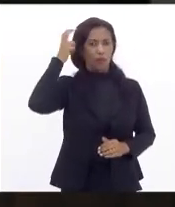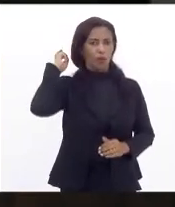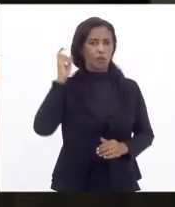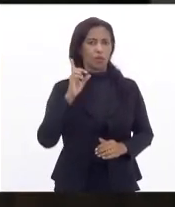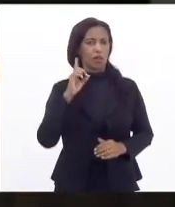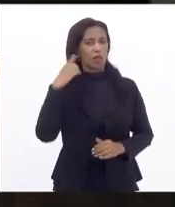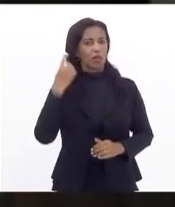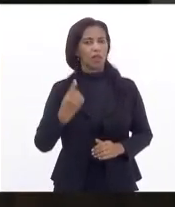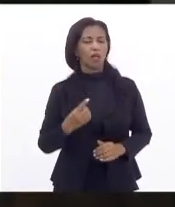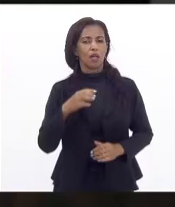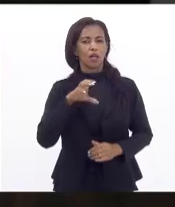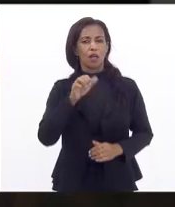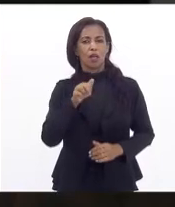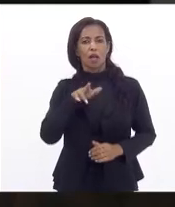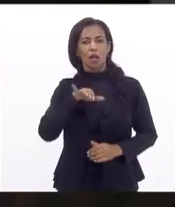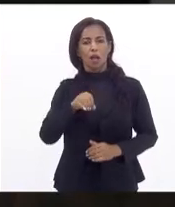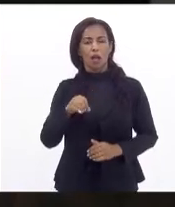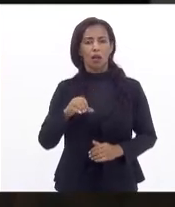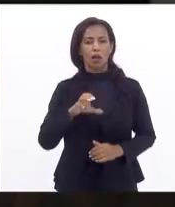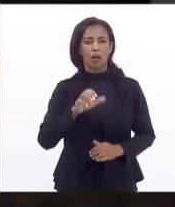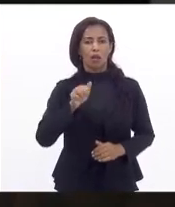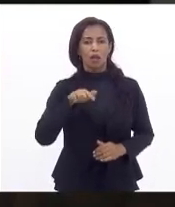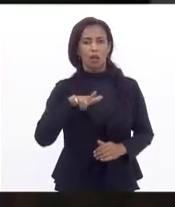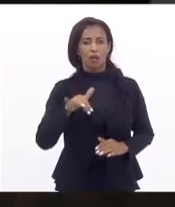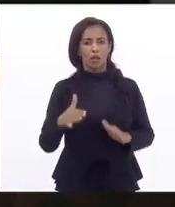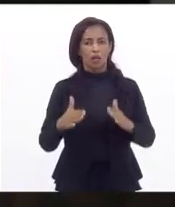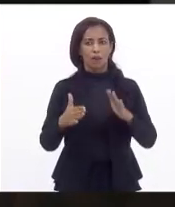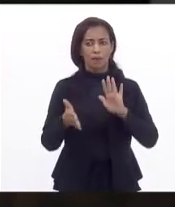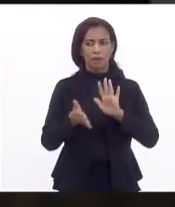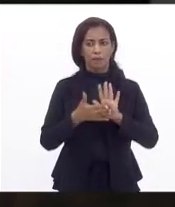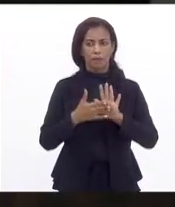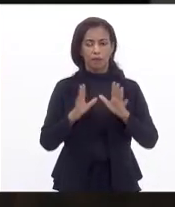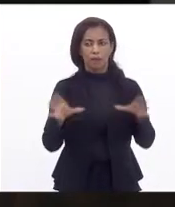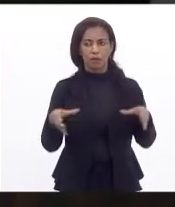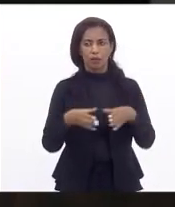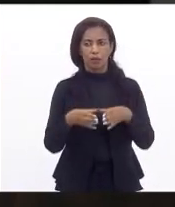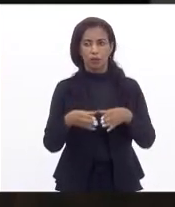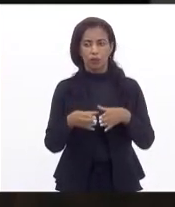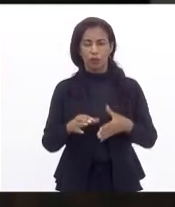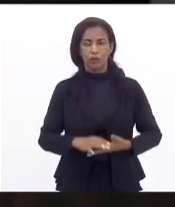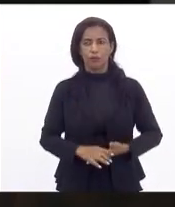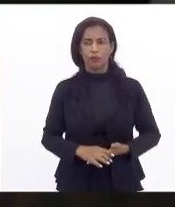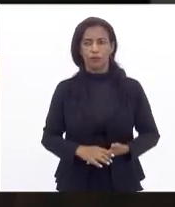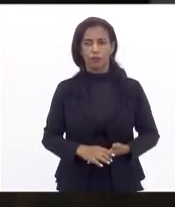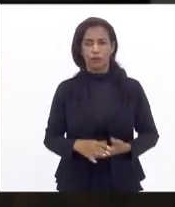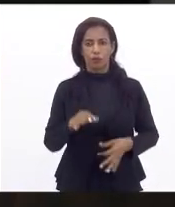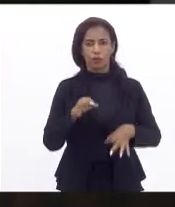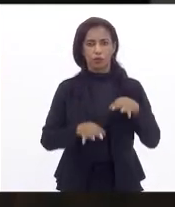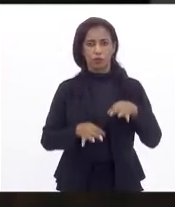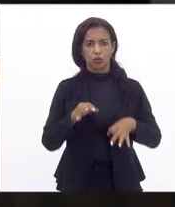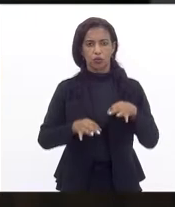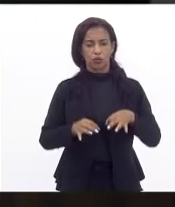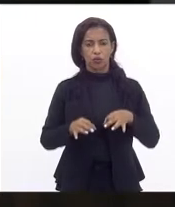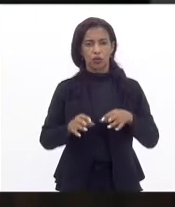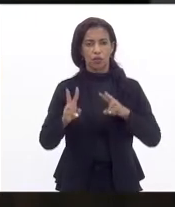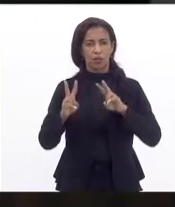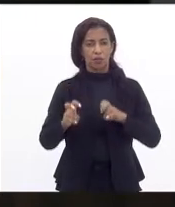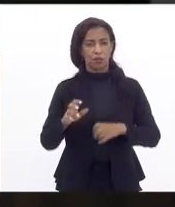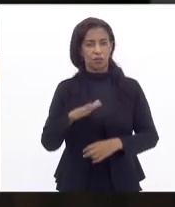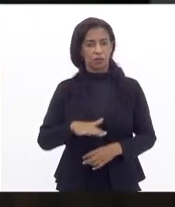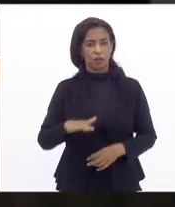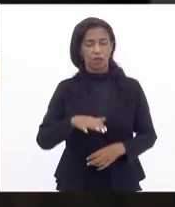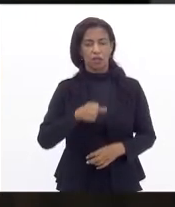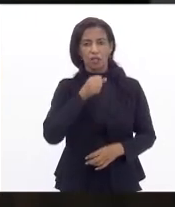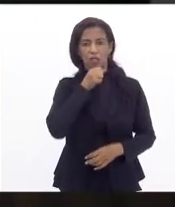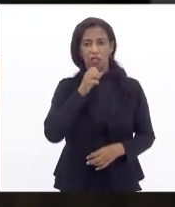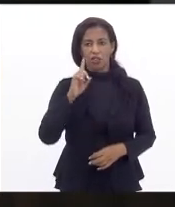Monteiro, Carlos Macedo e Márcio Canella. Pendendo de pareceres das comissões de Constituição e Justiça, assunto da criança, adolescente e do idoso,